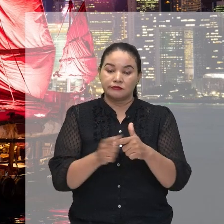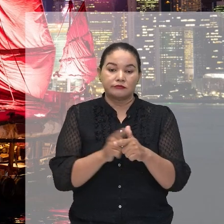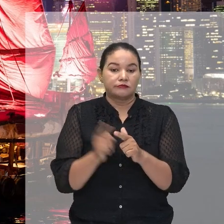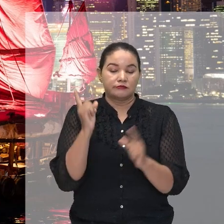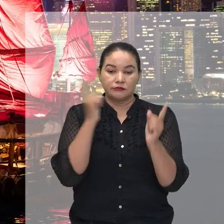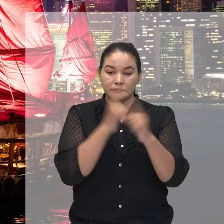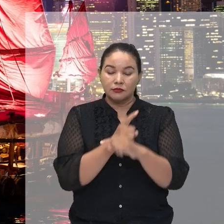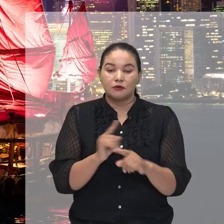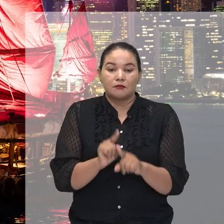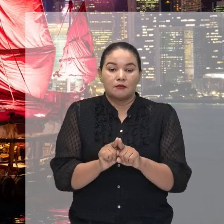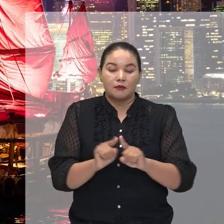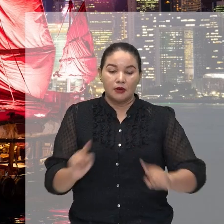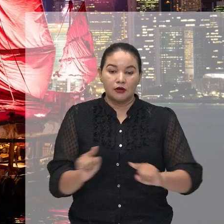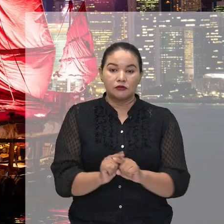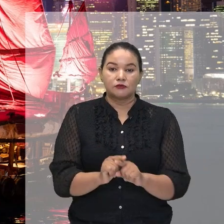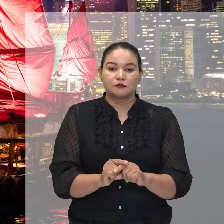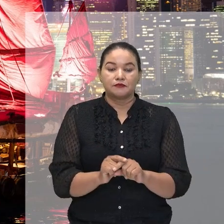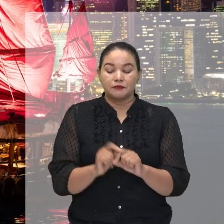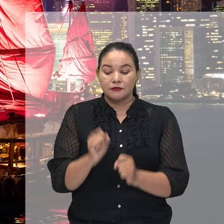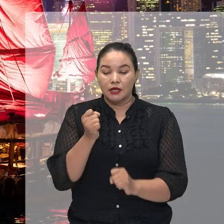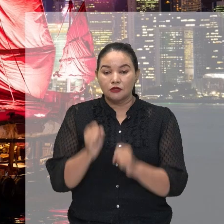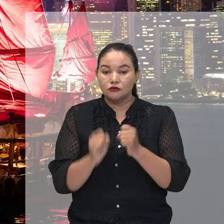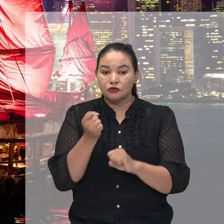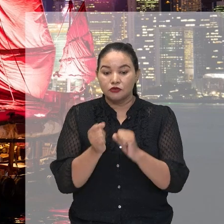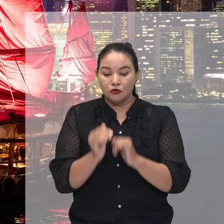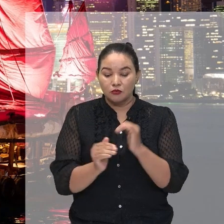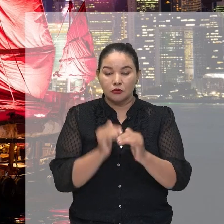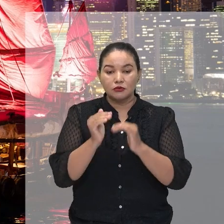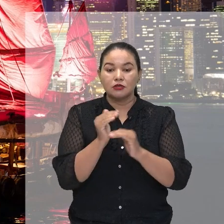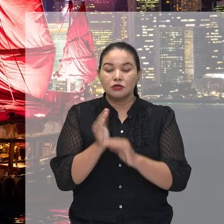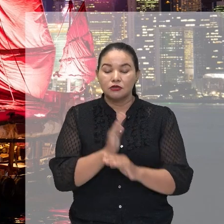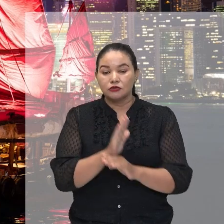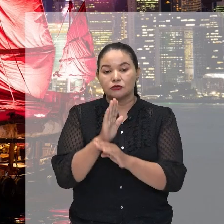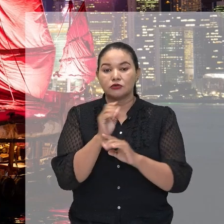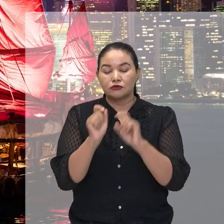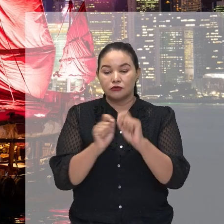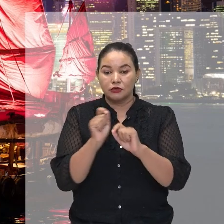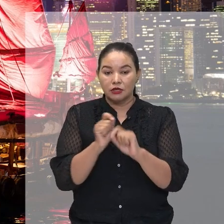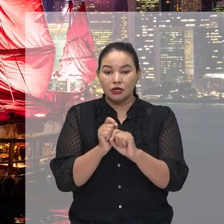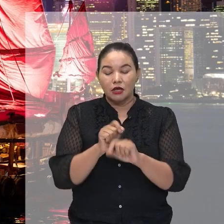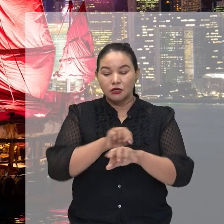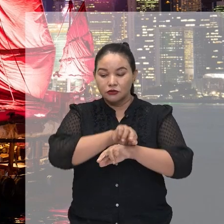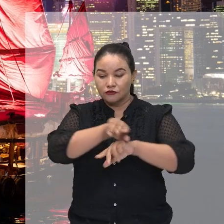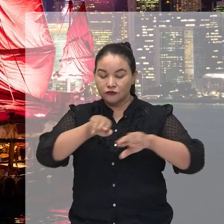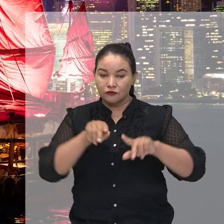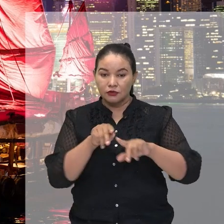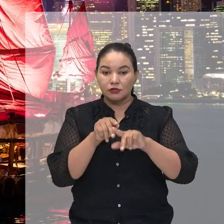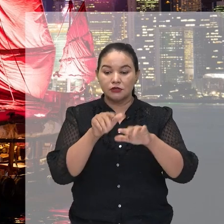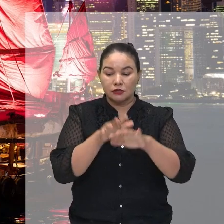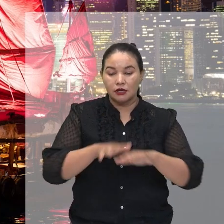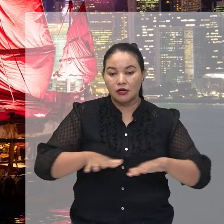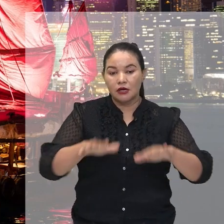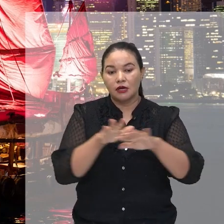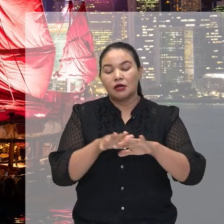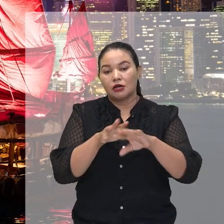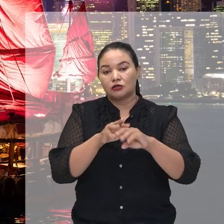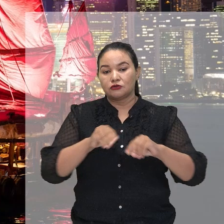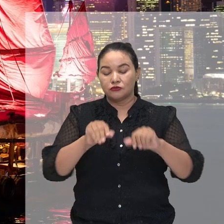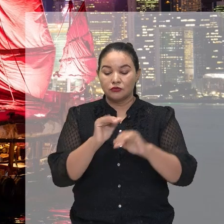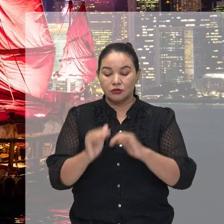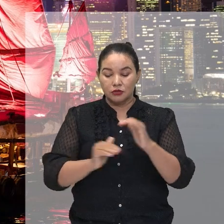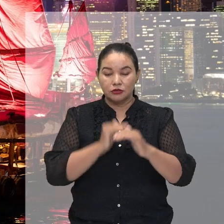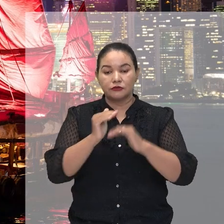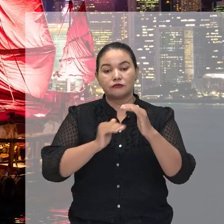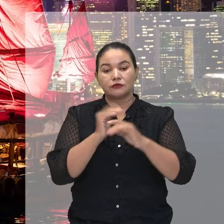um processo de industrialização vai ajudar a diversificar cada vez mais, né, o